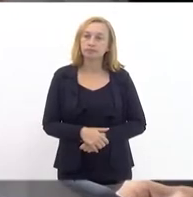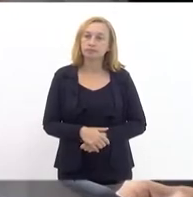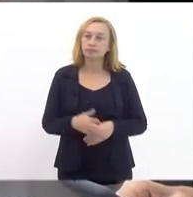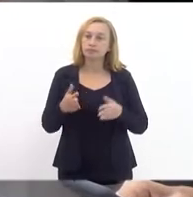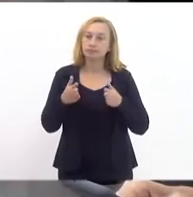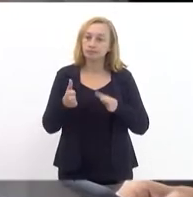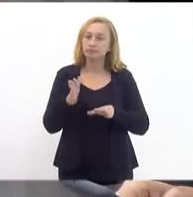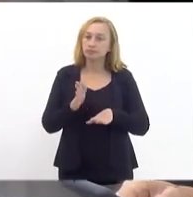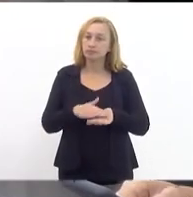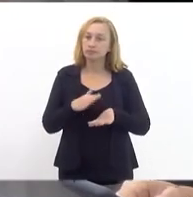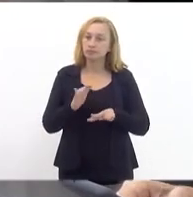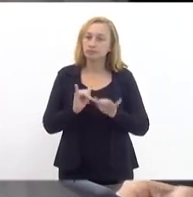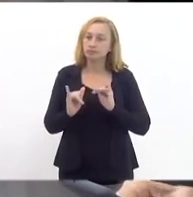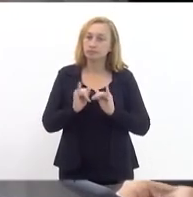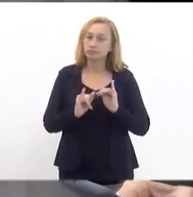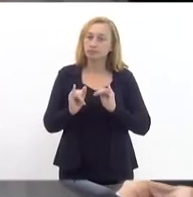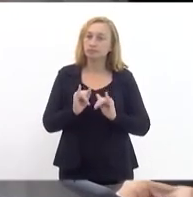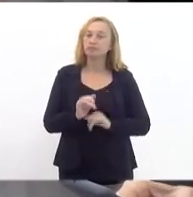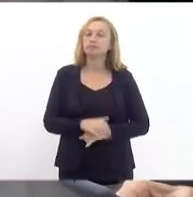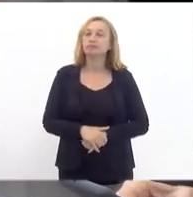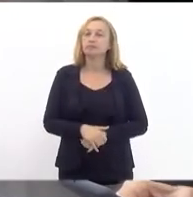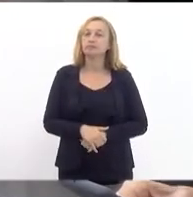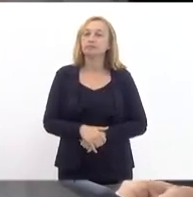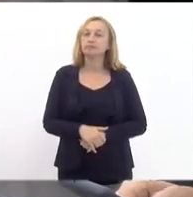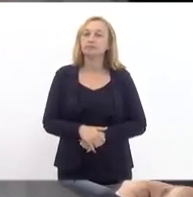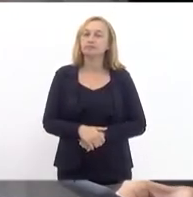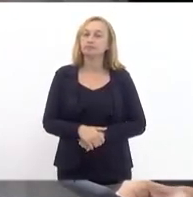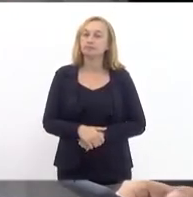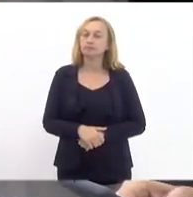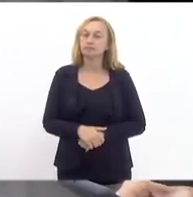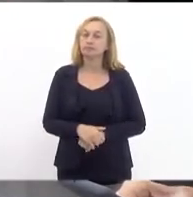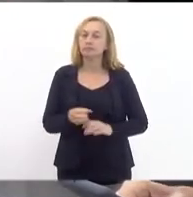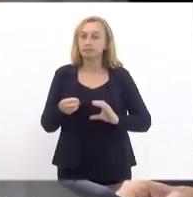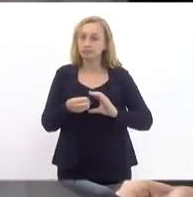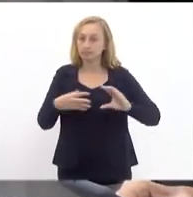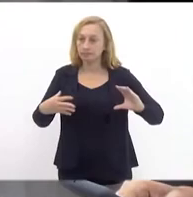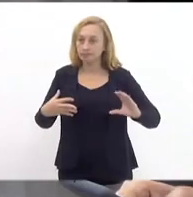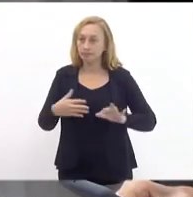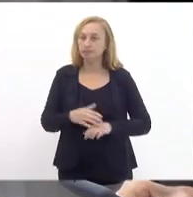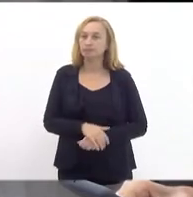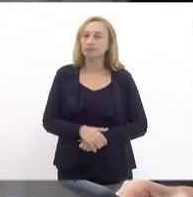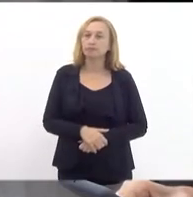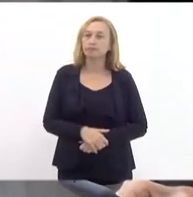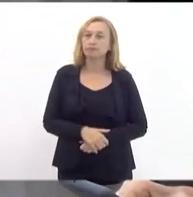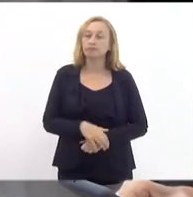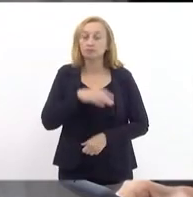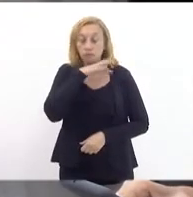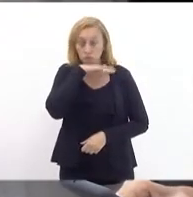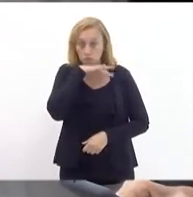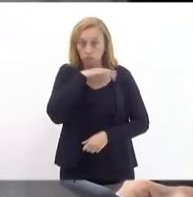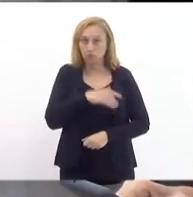precisa, muito mais precisa. E uma das características ruins